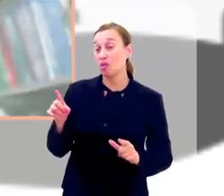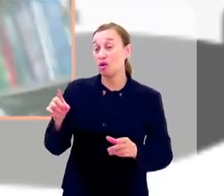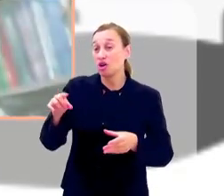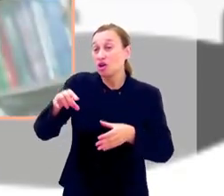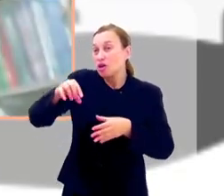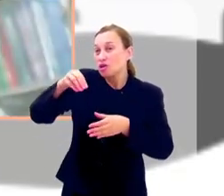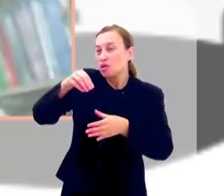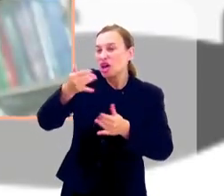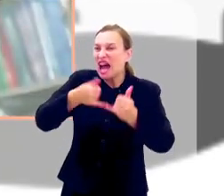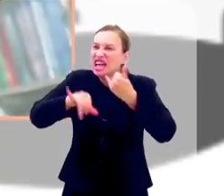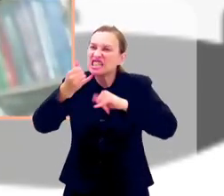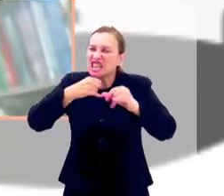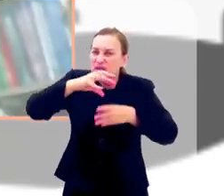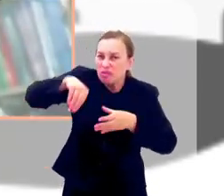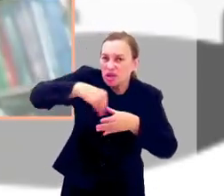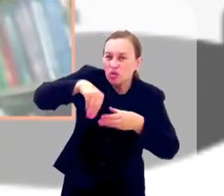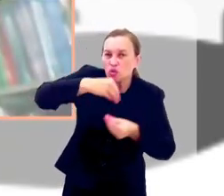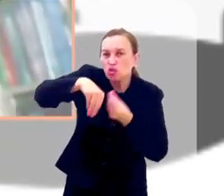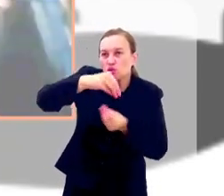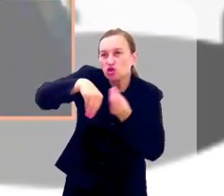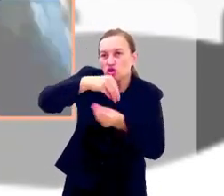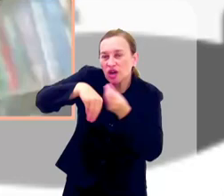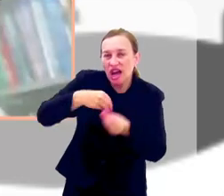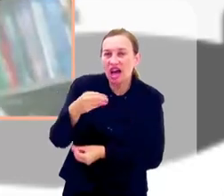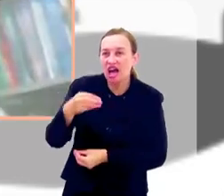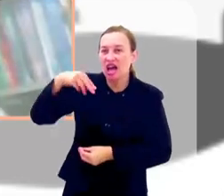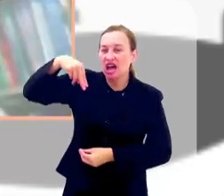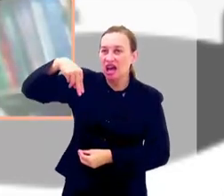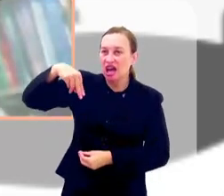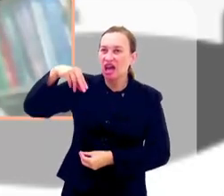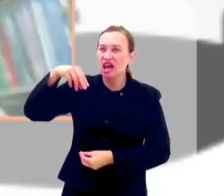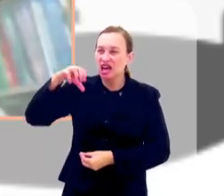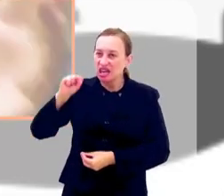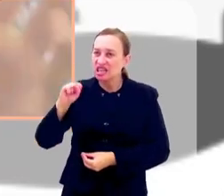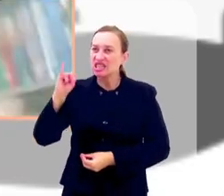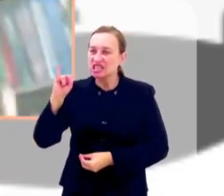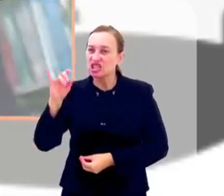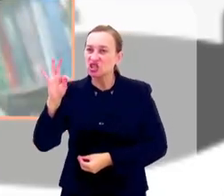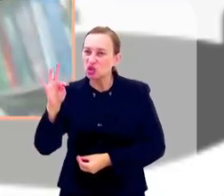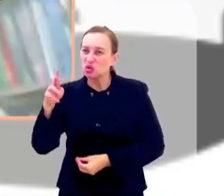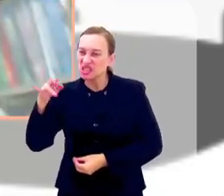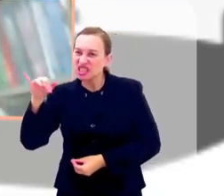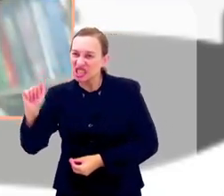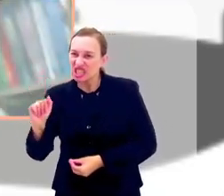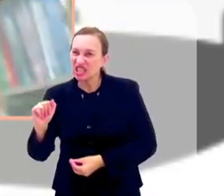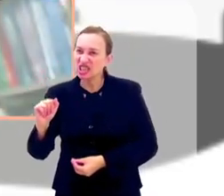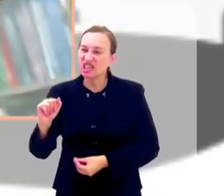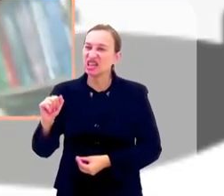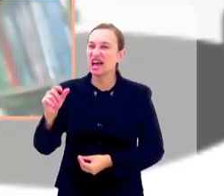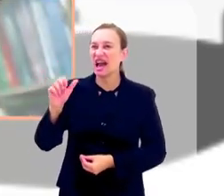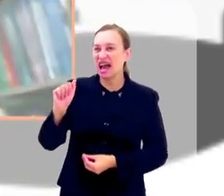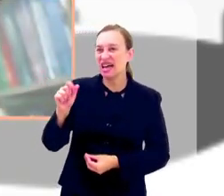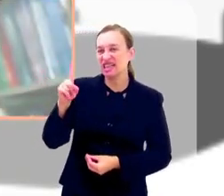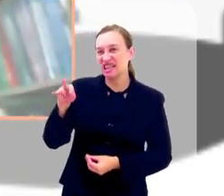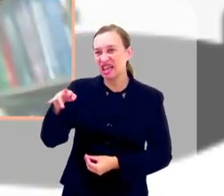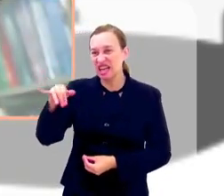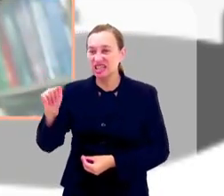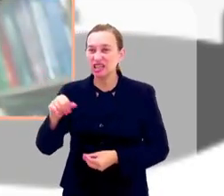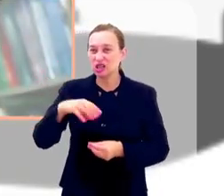uma dose de um outro neurotransmissor, vou encapsular isso, vou vender, você toma isso e já resolveu o